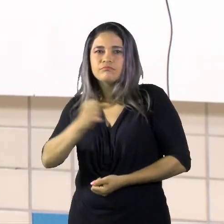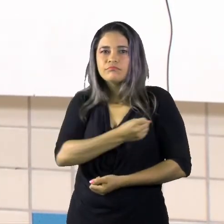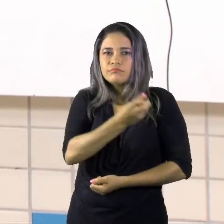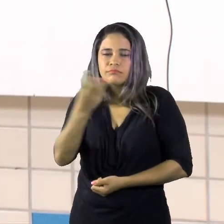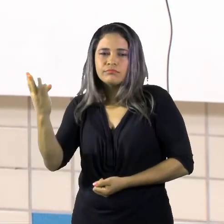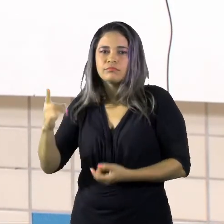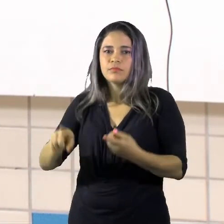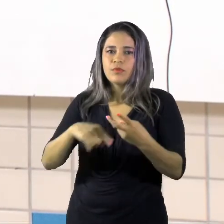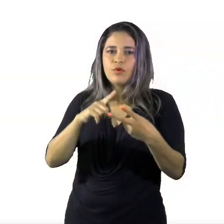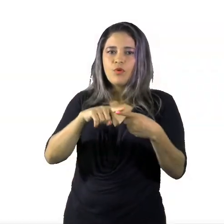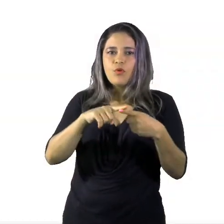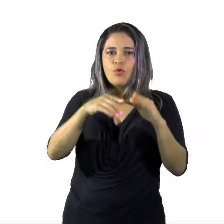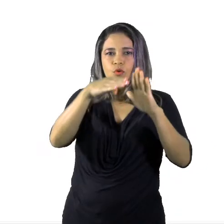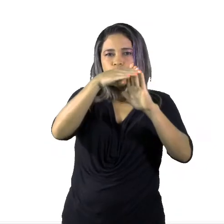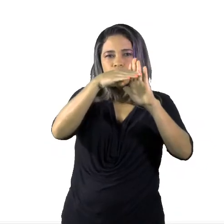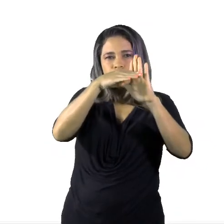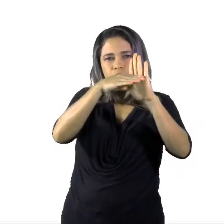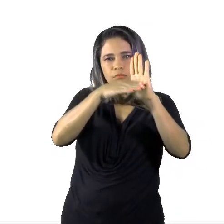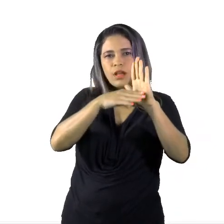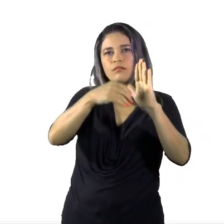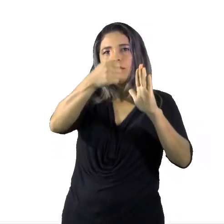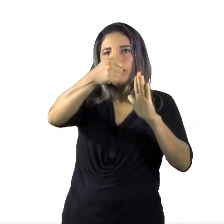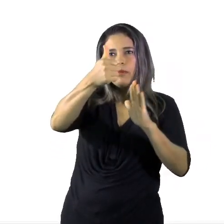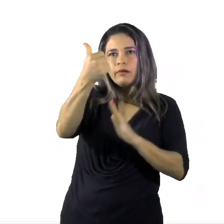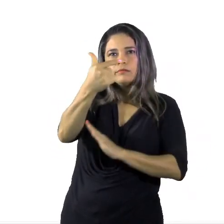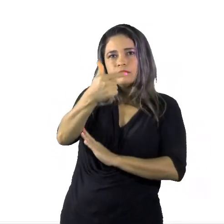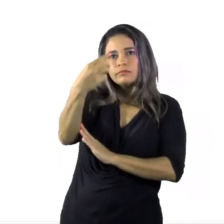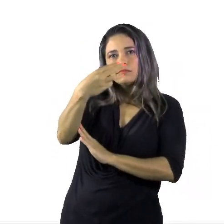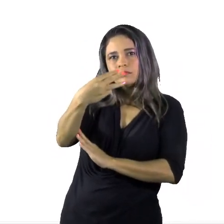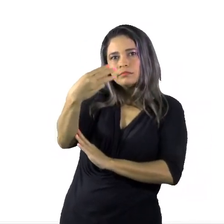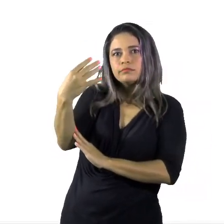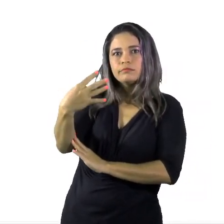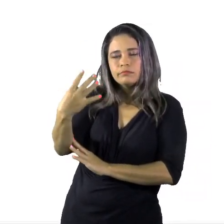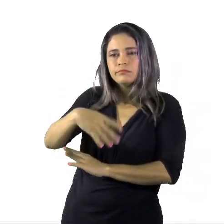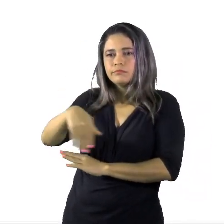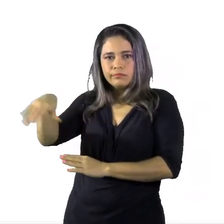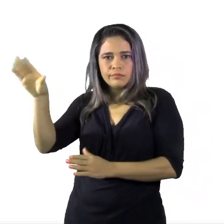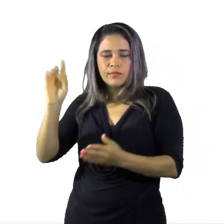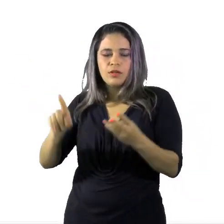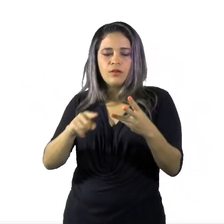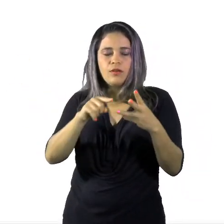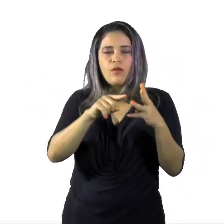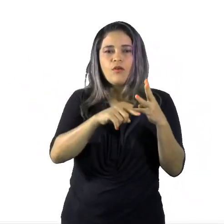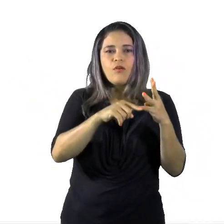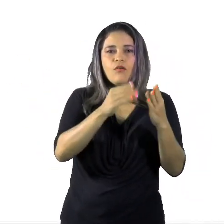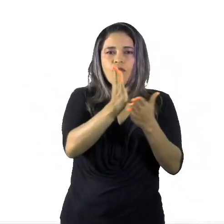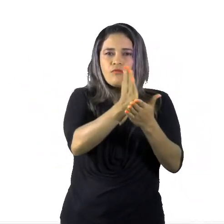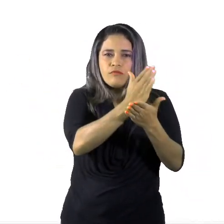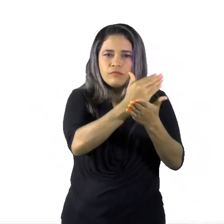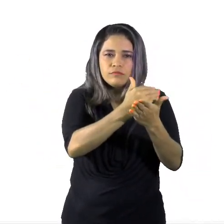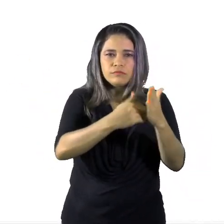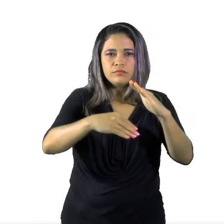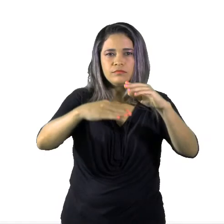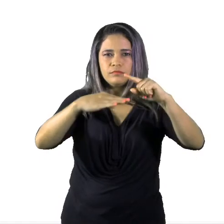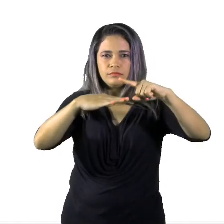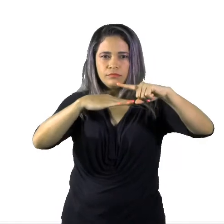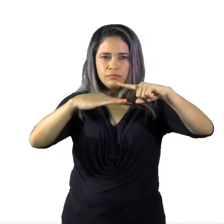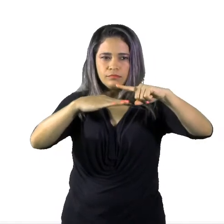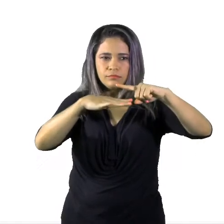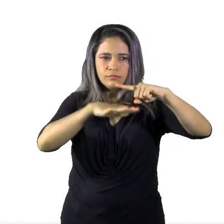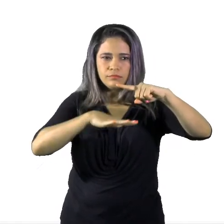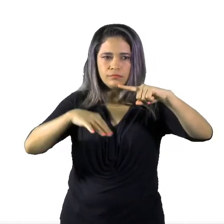numeral ordinal expressa a ordem, primeiro, segundo, terceiro. O fracionário, uma divisão. E o multiplicativo,